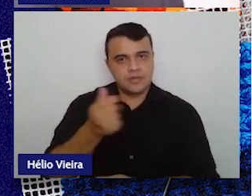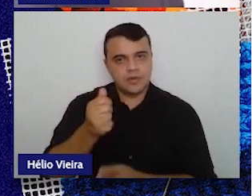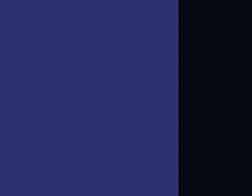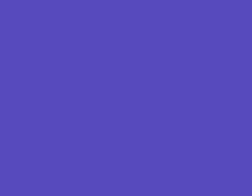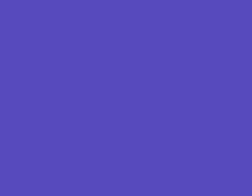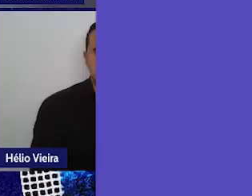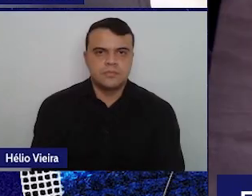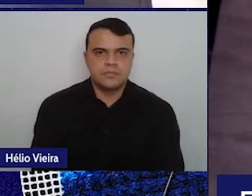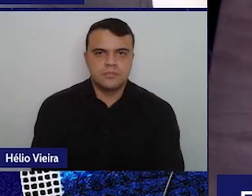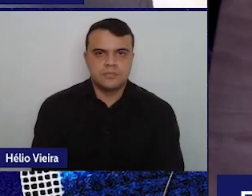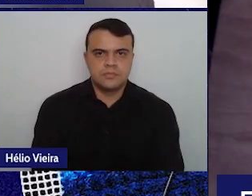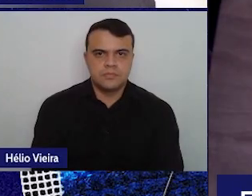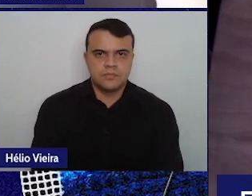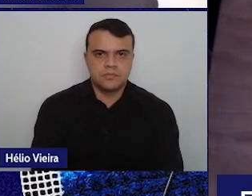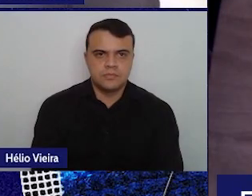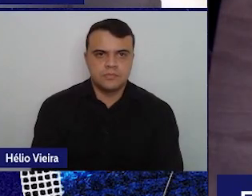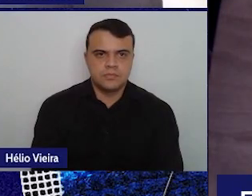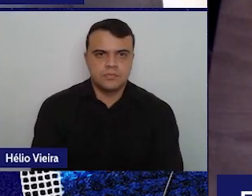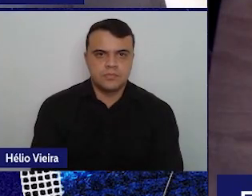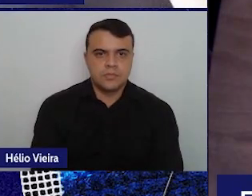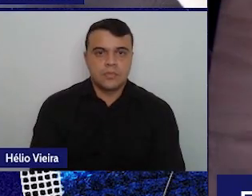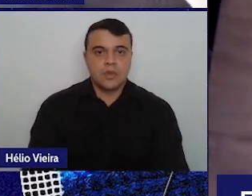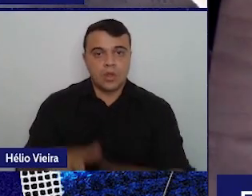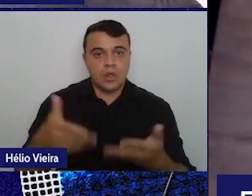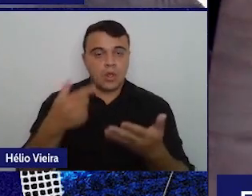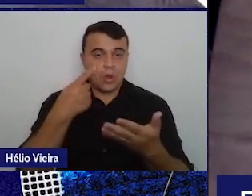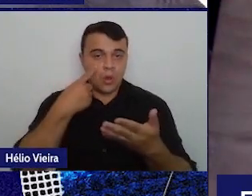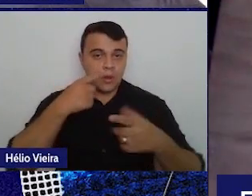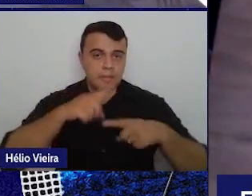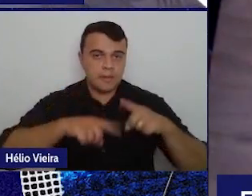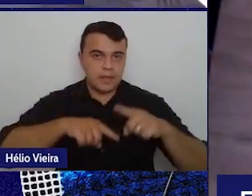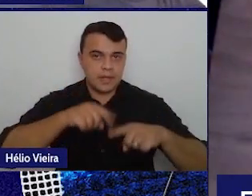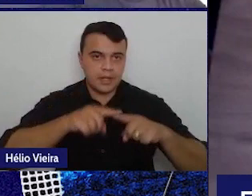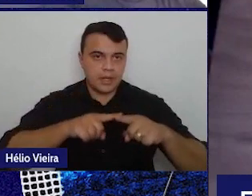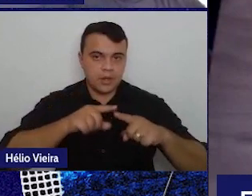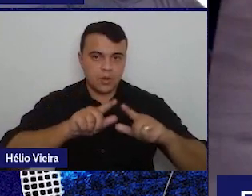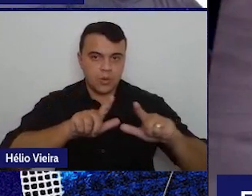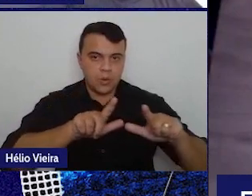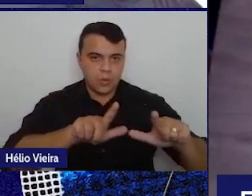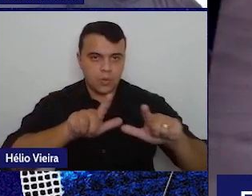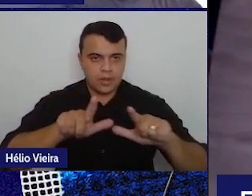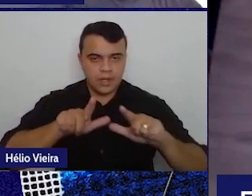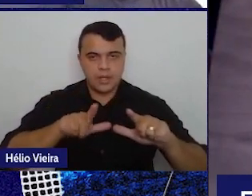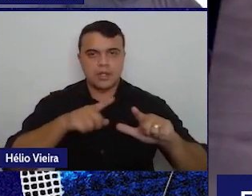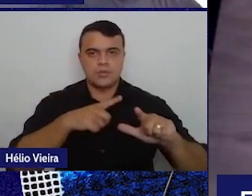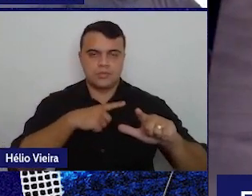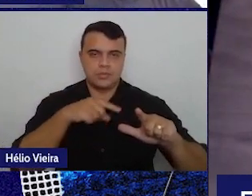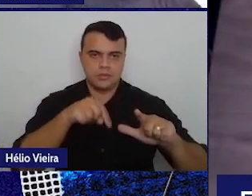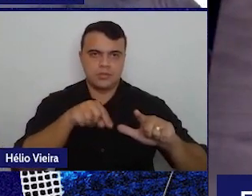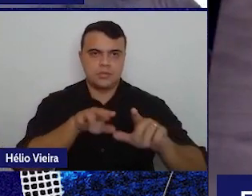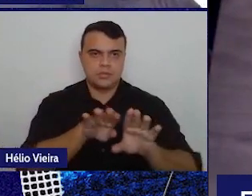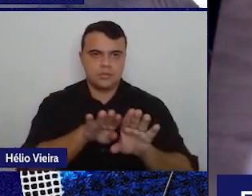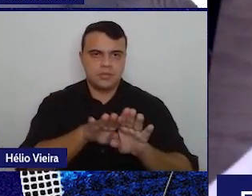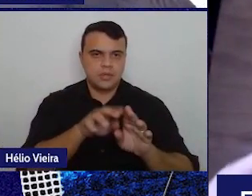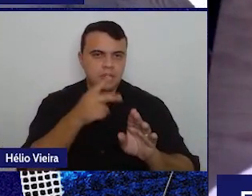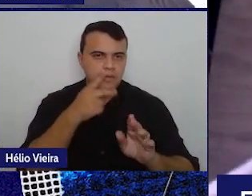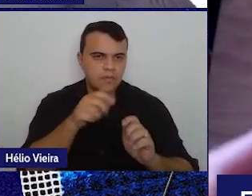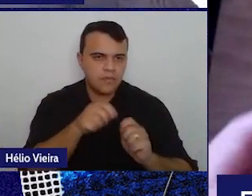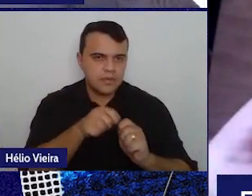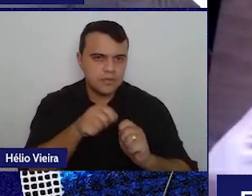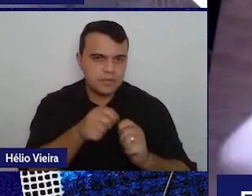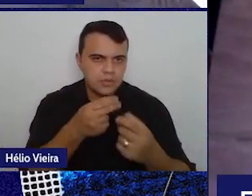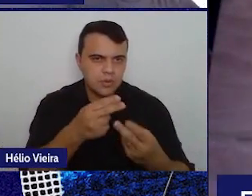prática. Olha só, os materiais, o nosso quadradinho, aqui faria, às vezes,